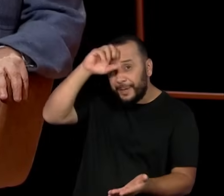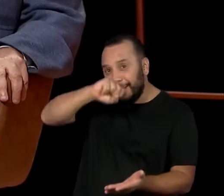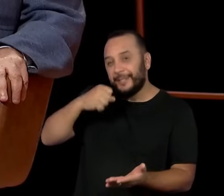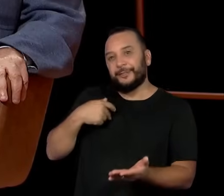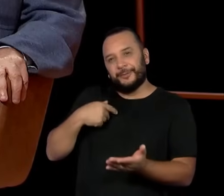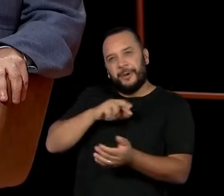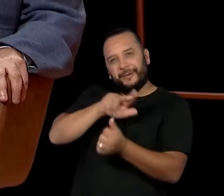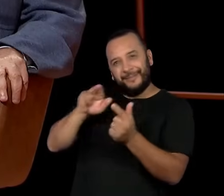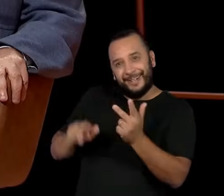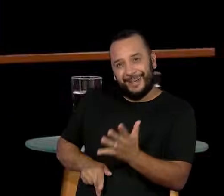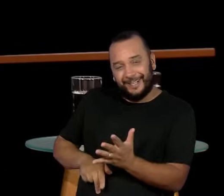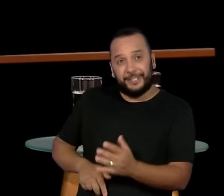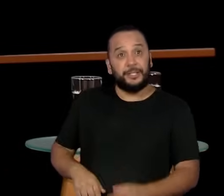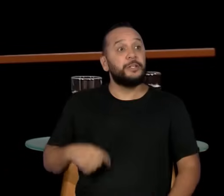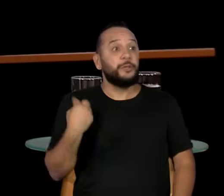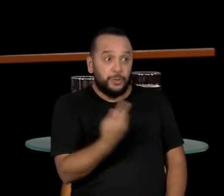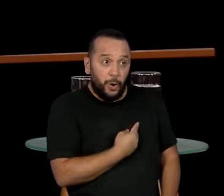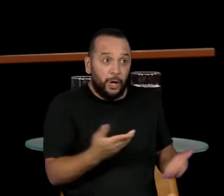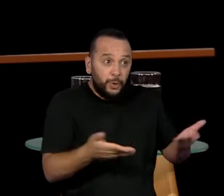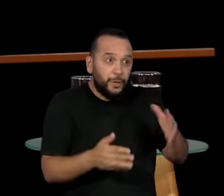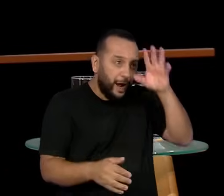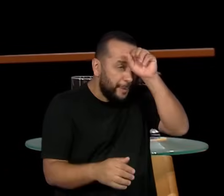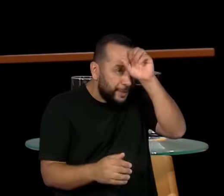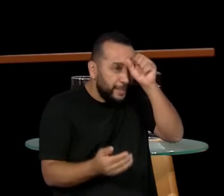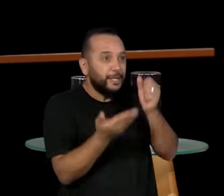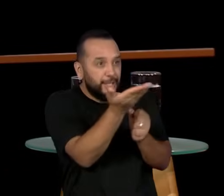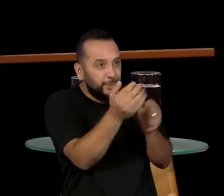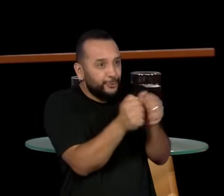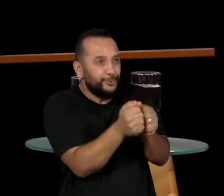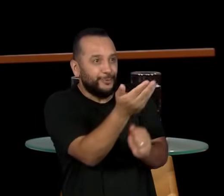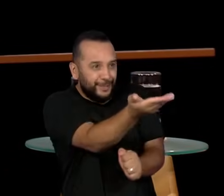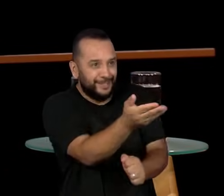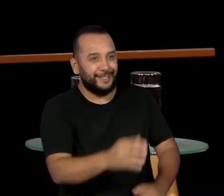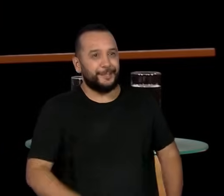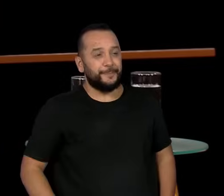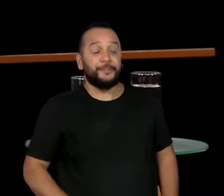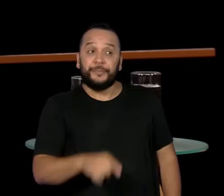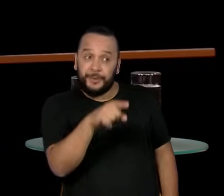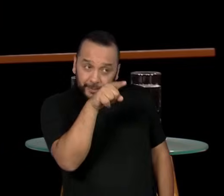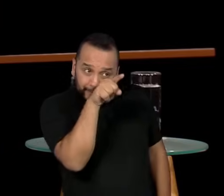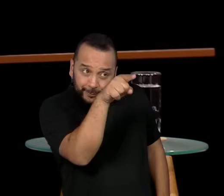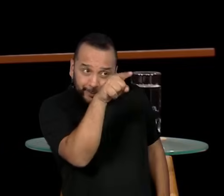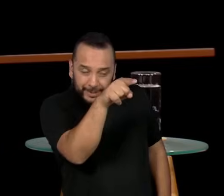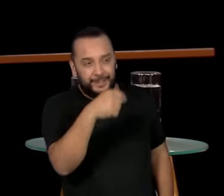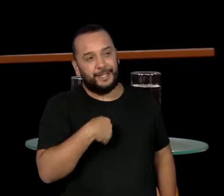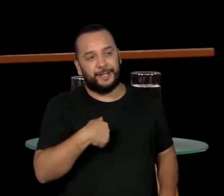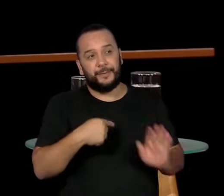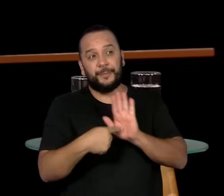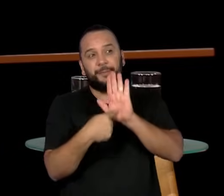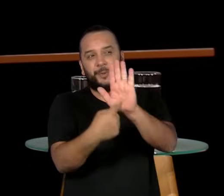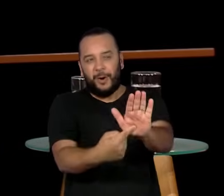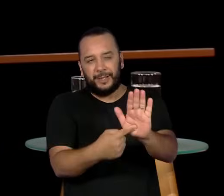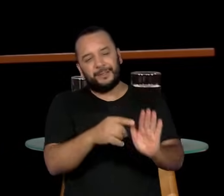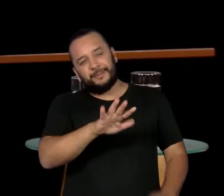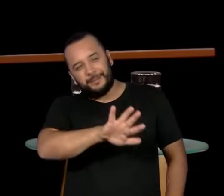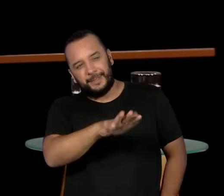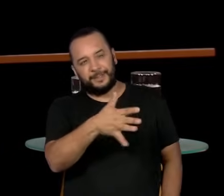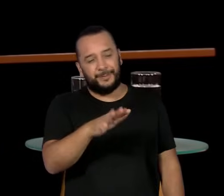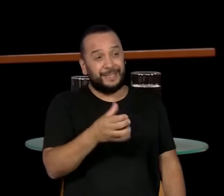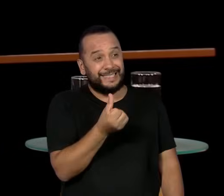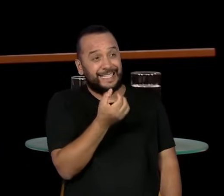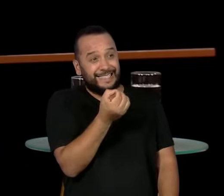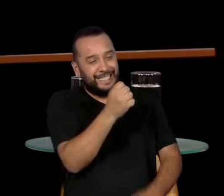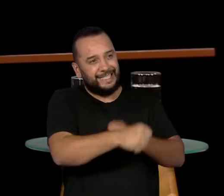programa. Nós vamos aprender muita coisa com você hoje, Poladian. Poladian, você ostenta nos seus cerca de 60